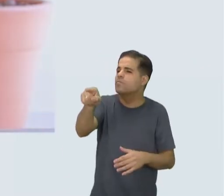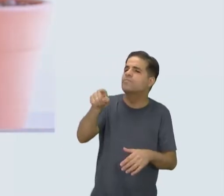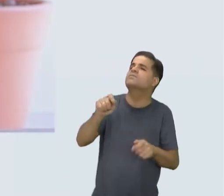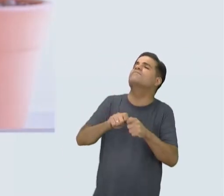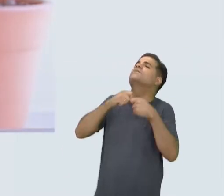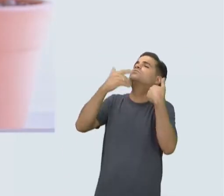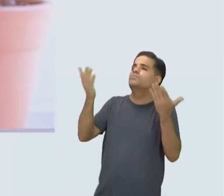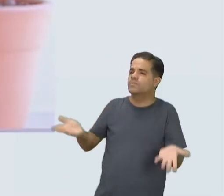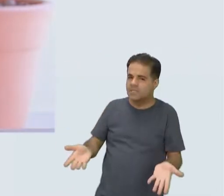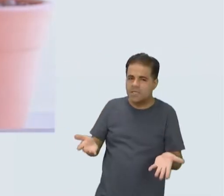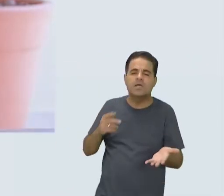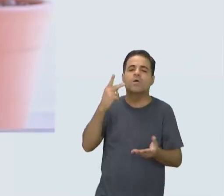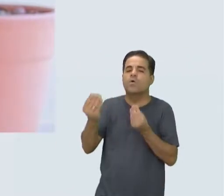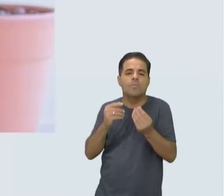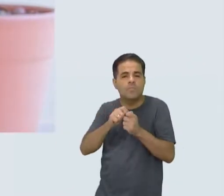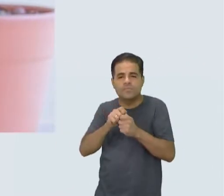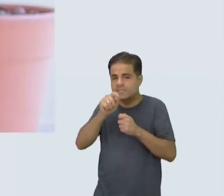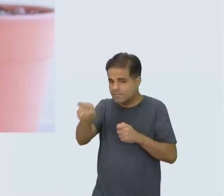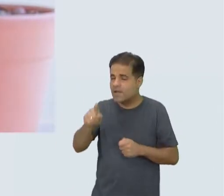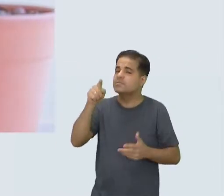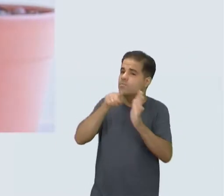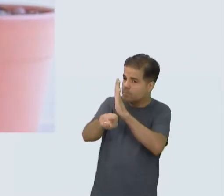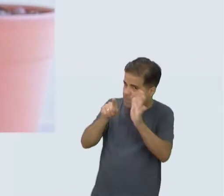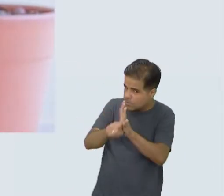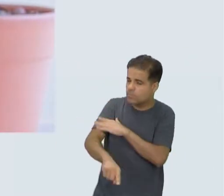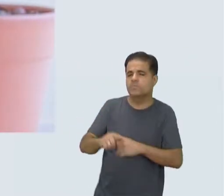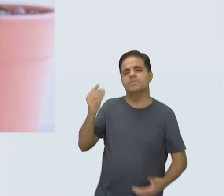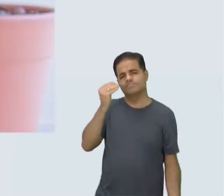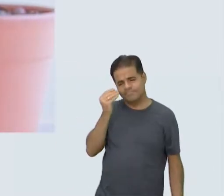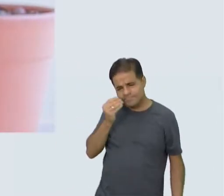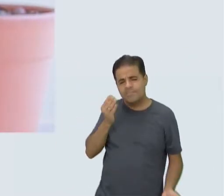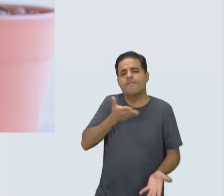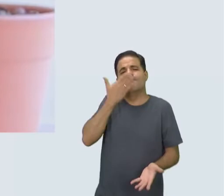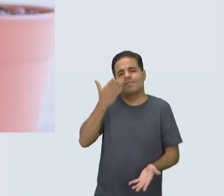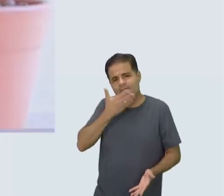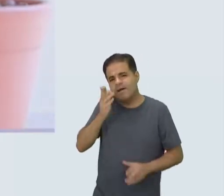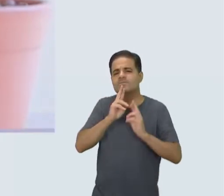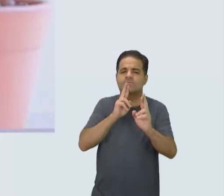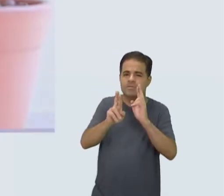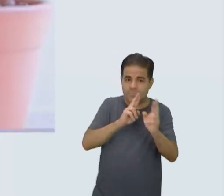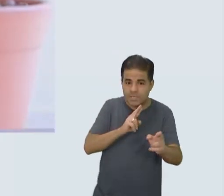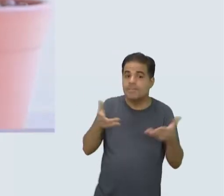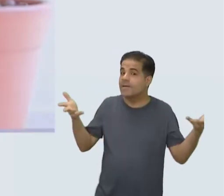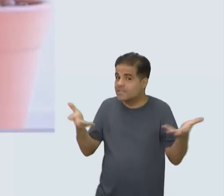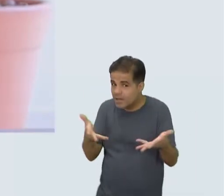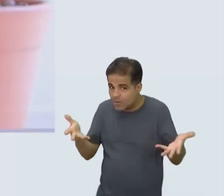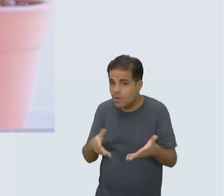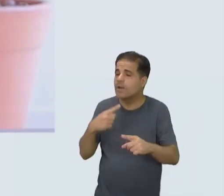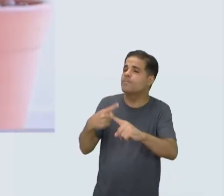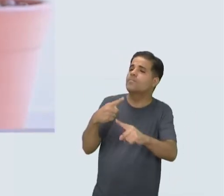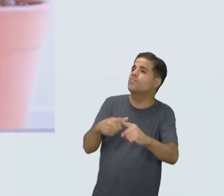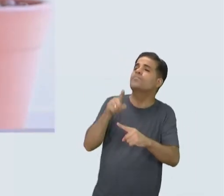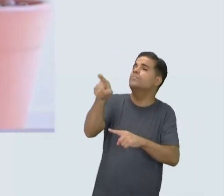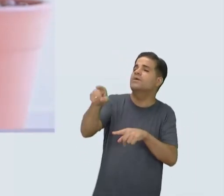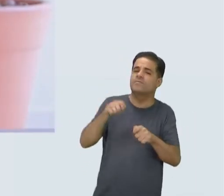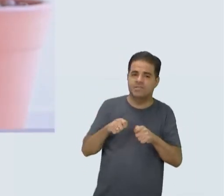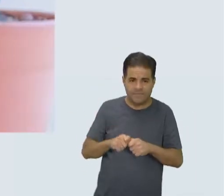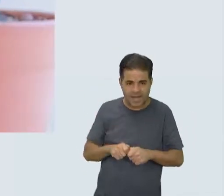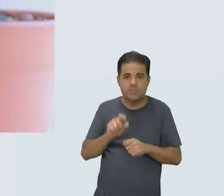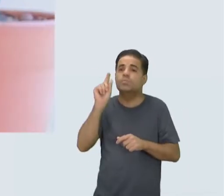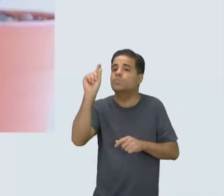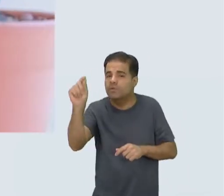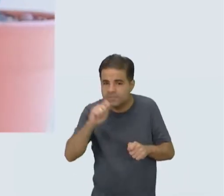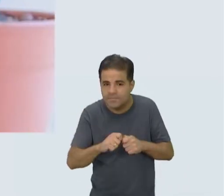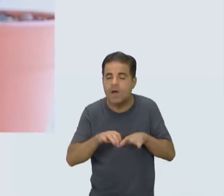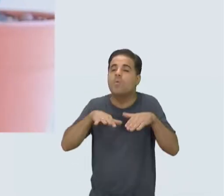faz? Como você faz o que você faz? Essas são perguntas muito óbvias e muito fáceis de responder. Mas agora, por que você faz o que você faz?